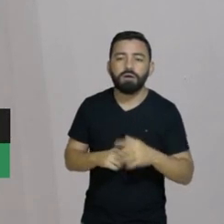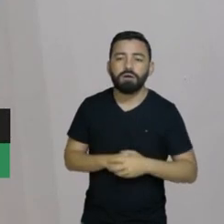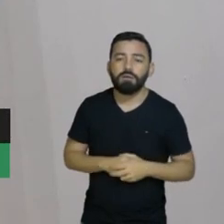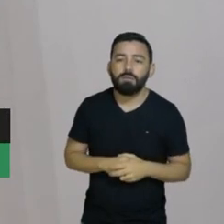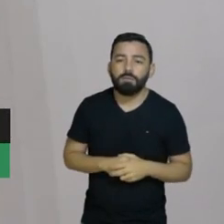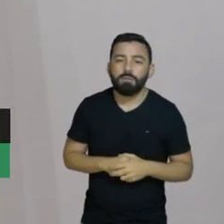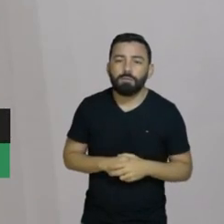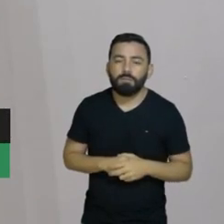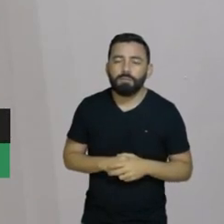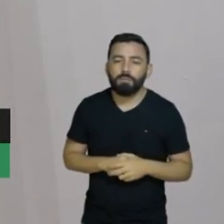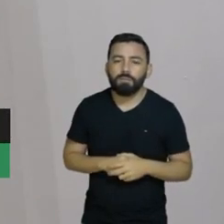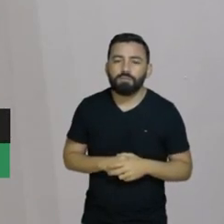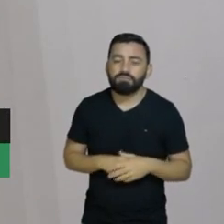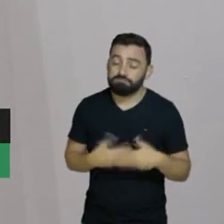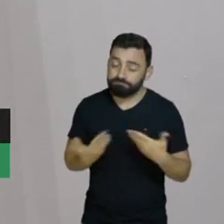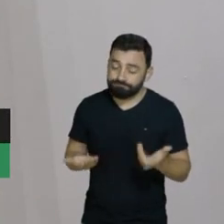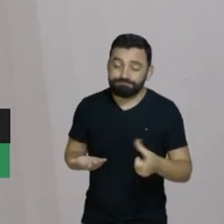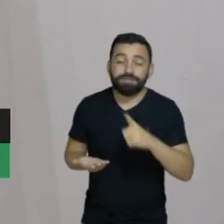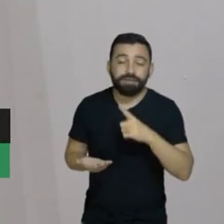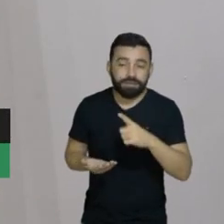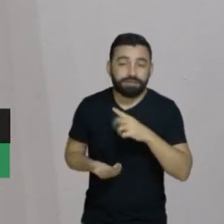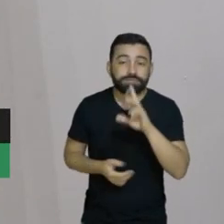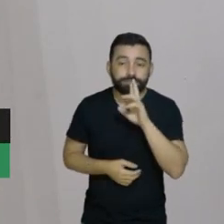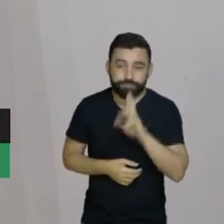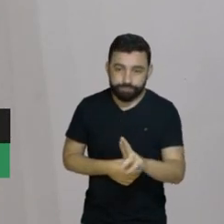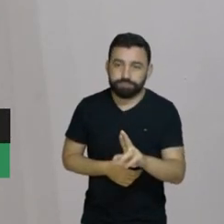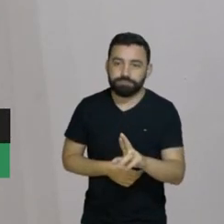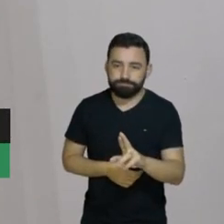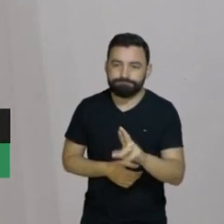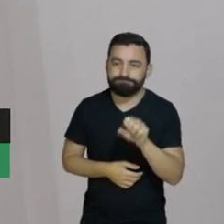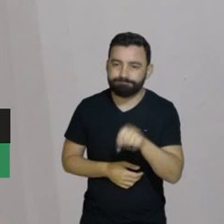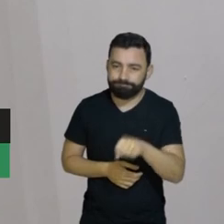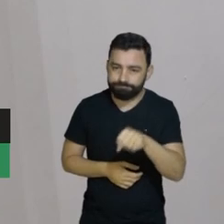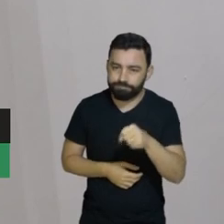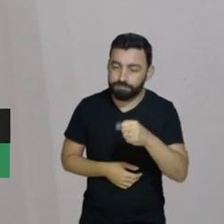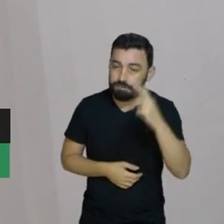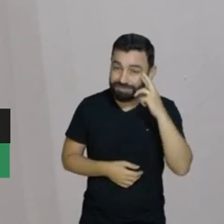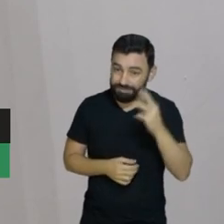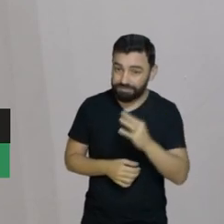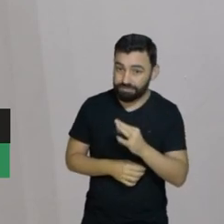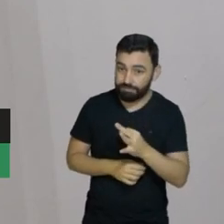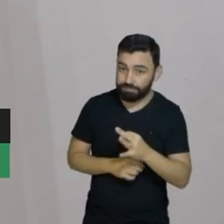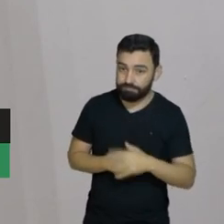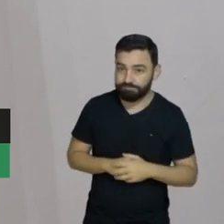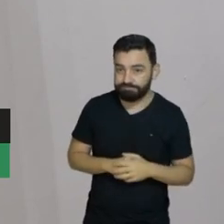E a gente tem uma resposta, deputado Rodrigo Minotto, para isso.